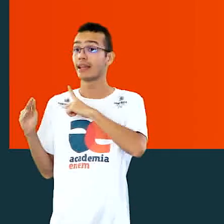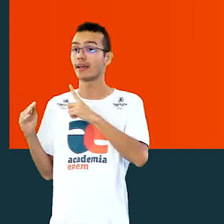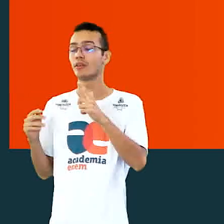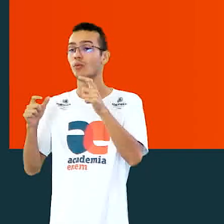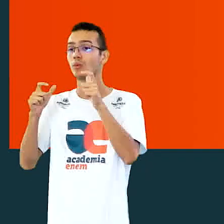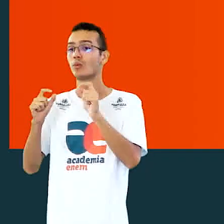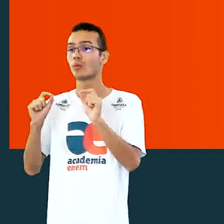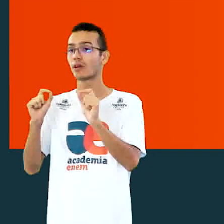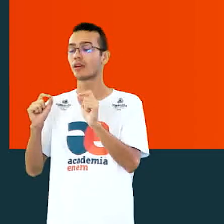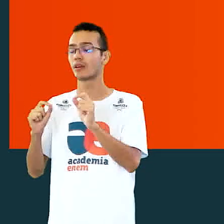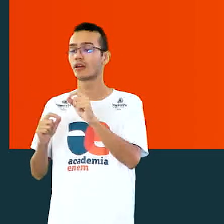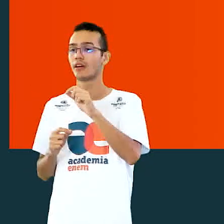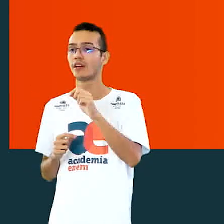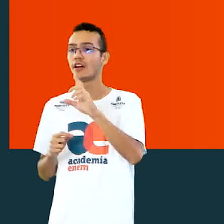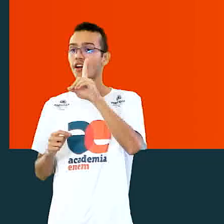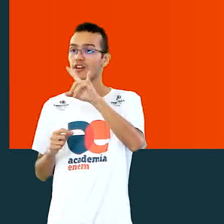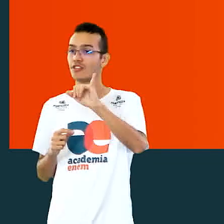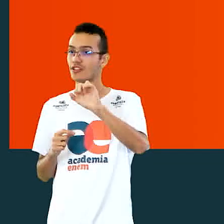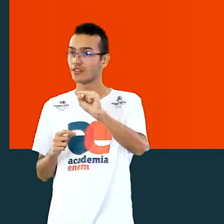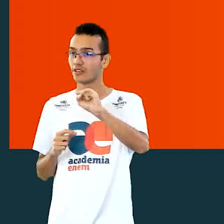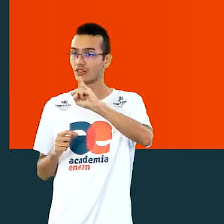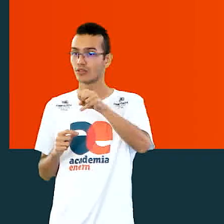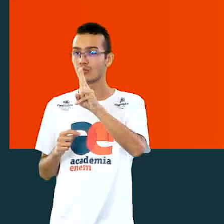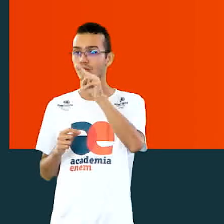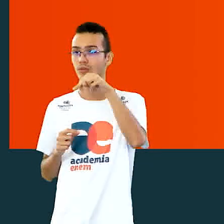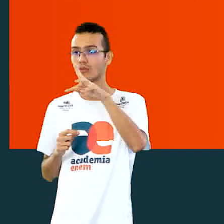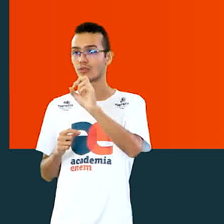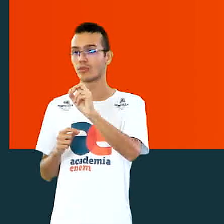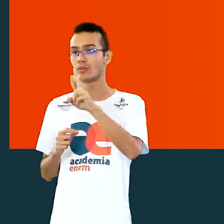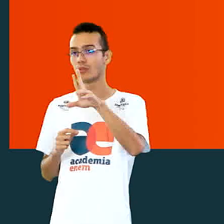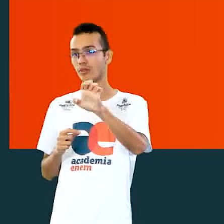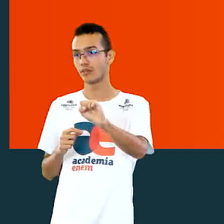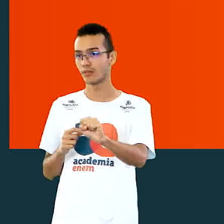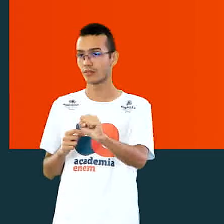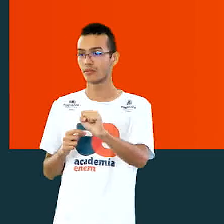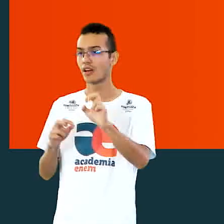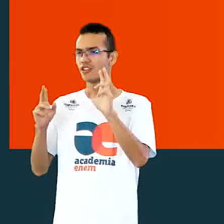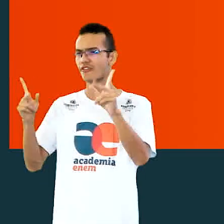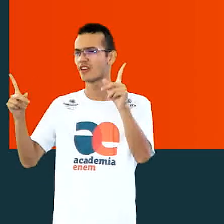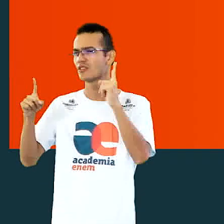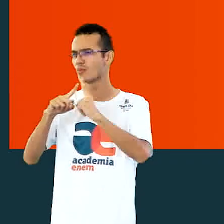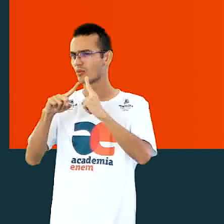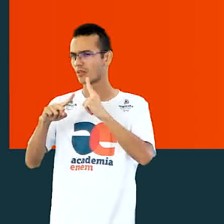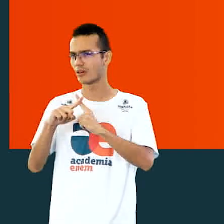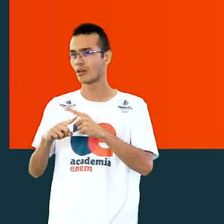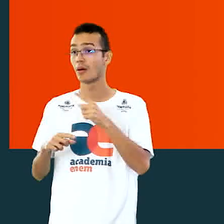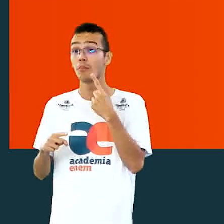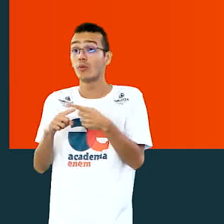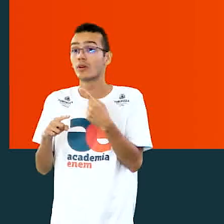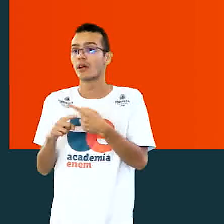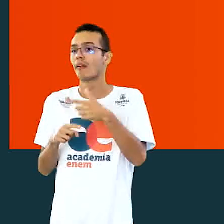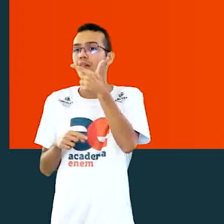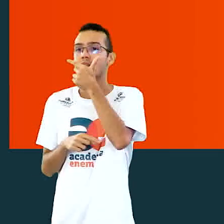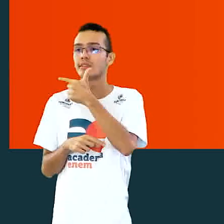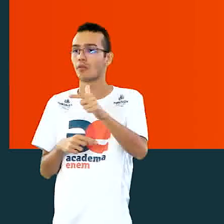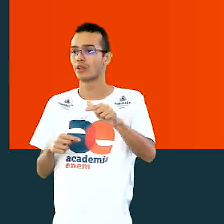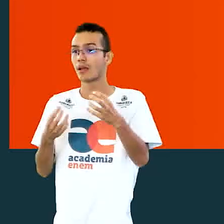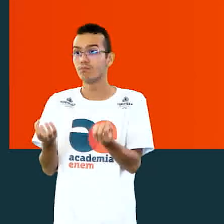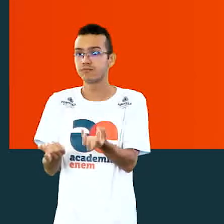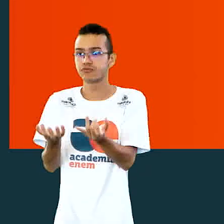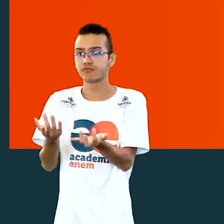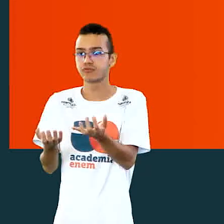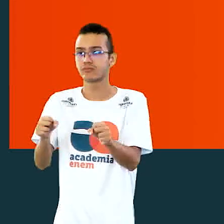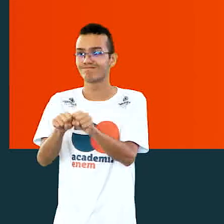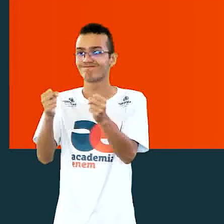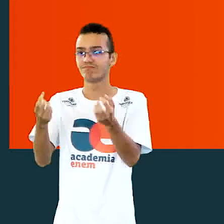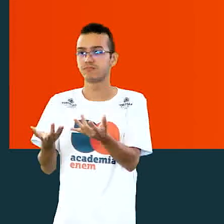função. Qual é a diferença? Ele não queima, ele dispara. Digamos que eu tenho um